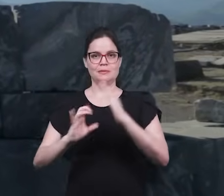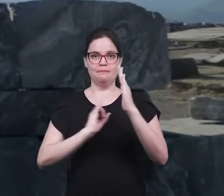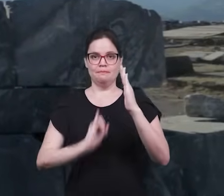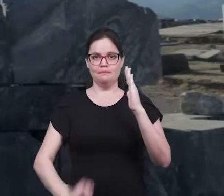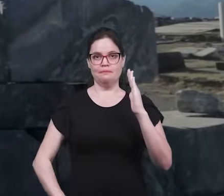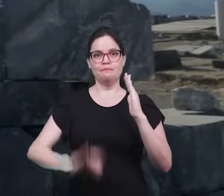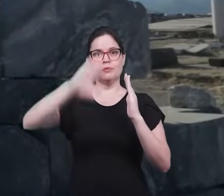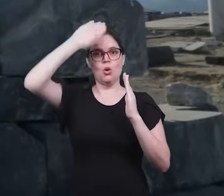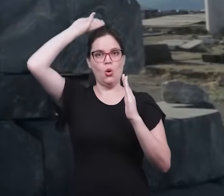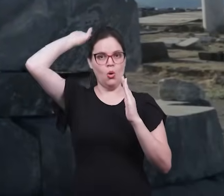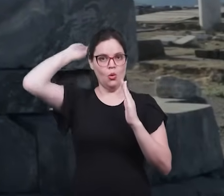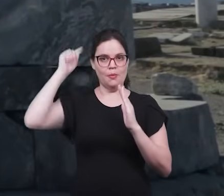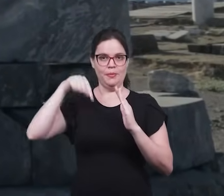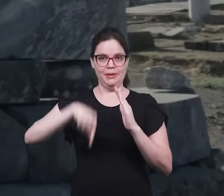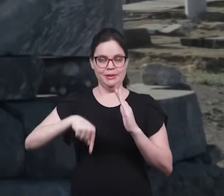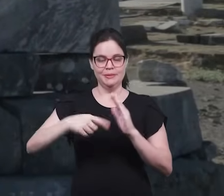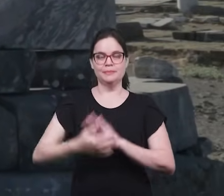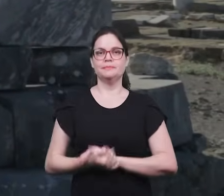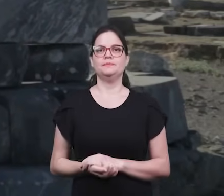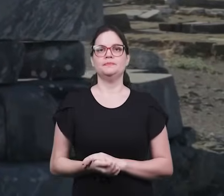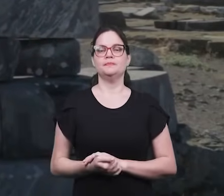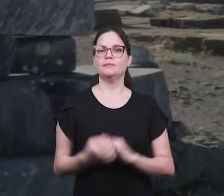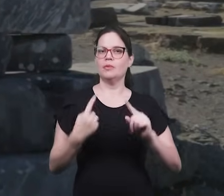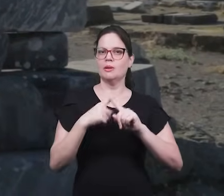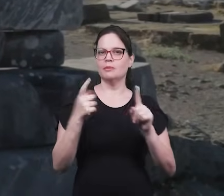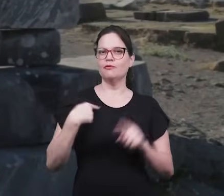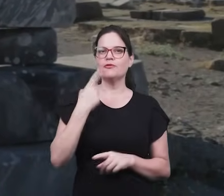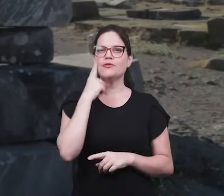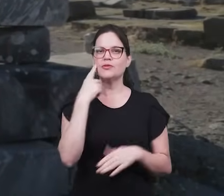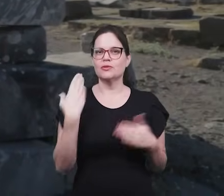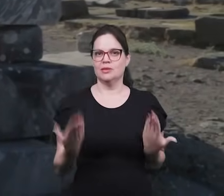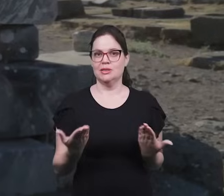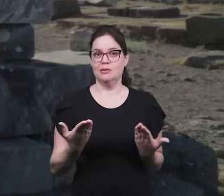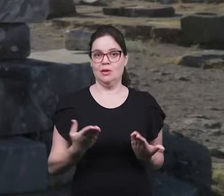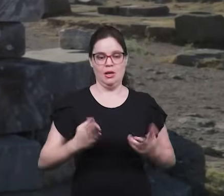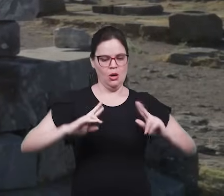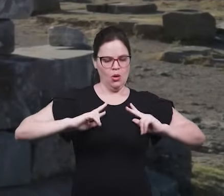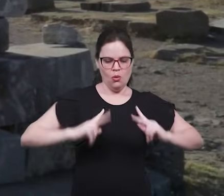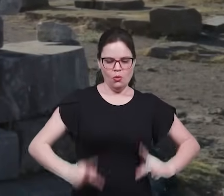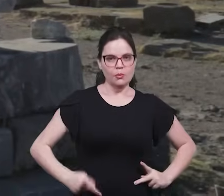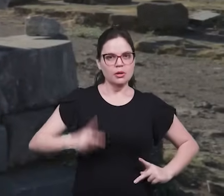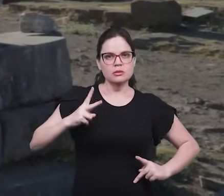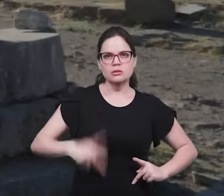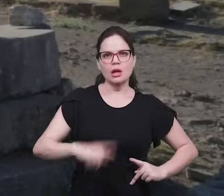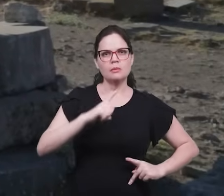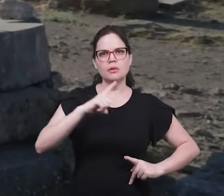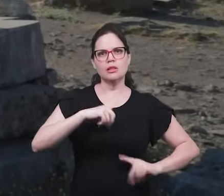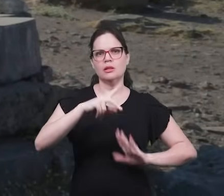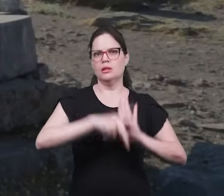Iraque. Mas vejam só, então, o homem tem o seu projeto.